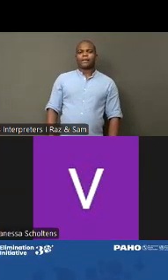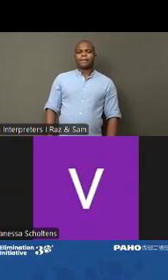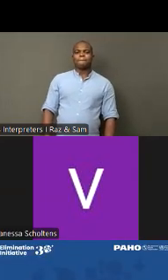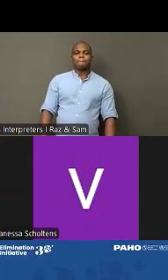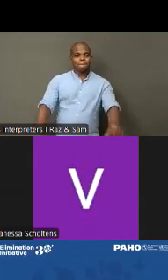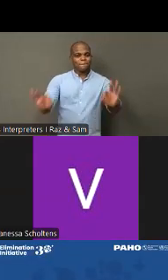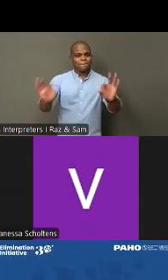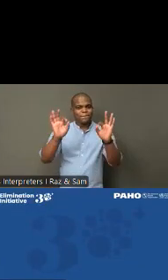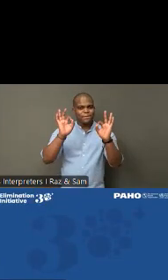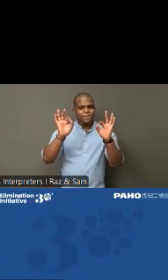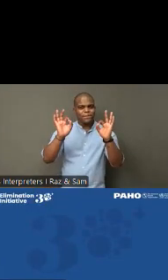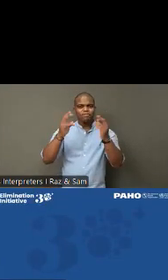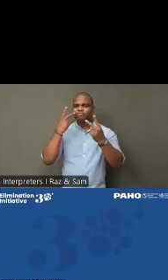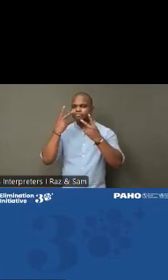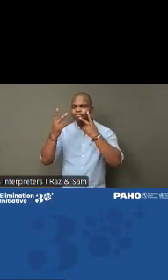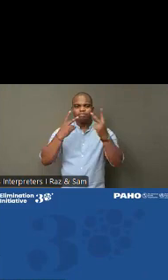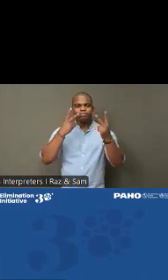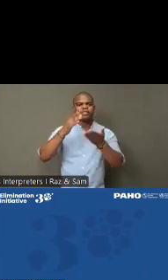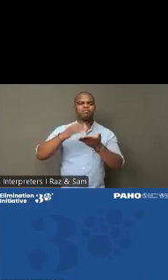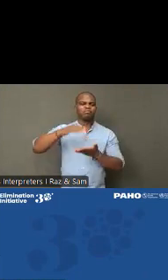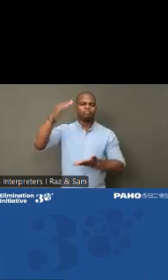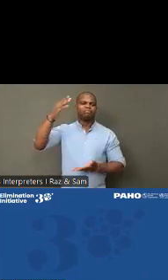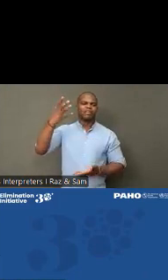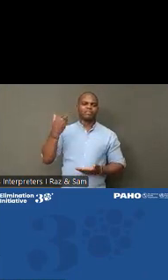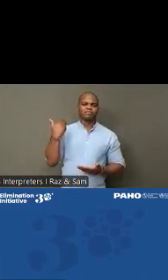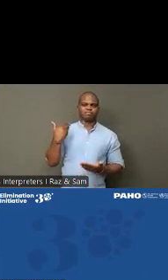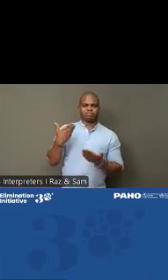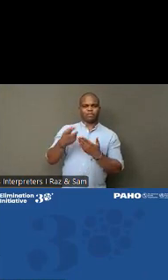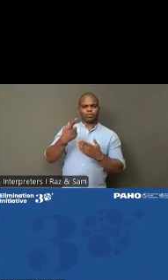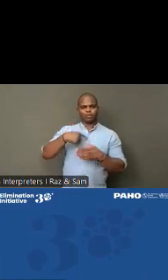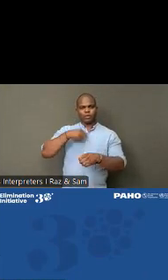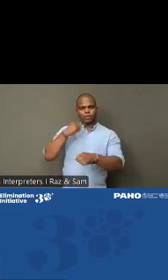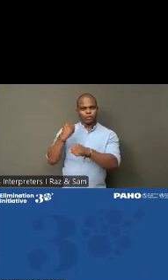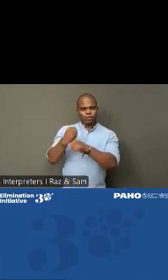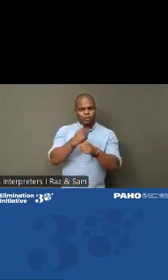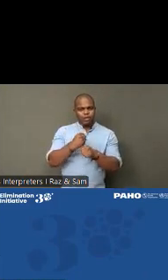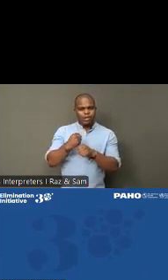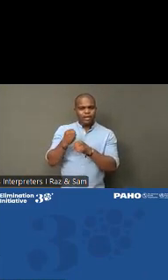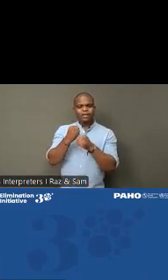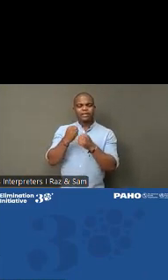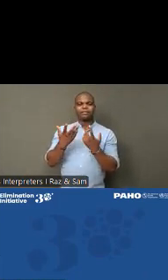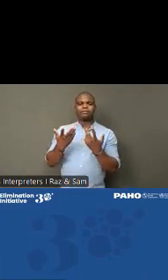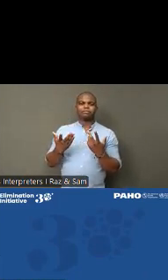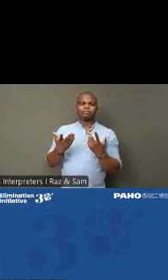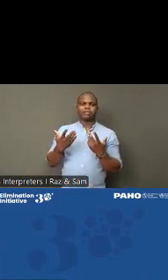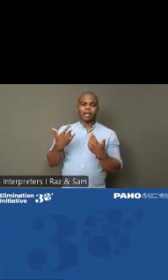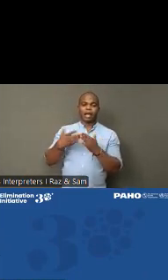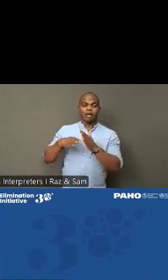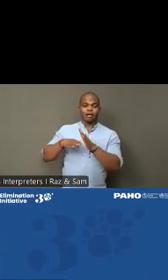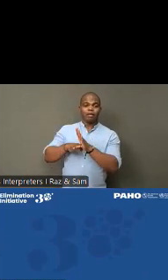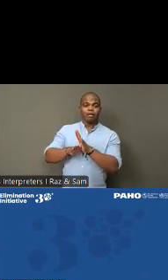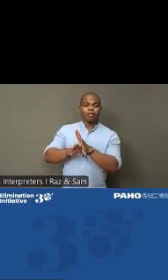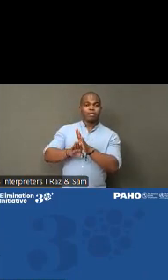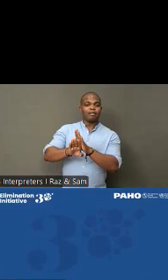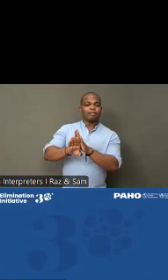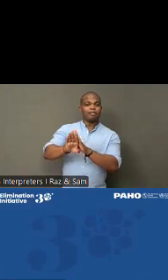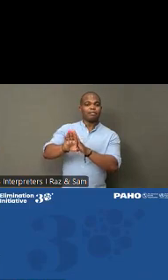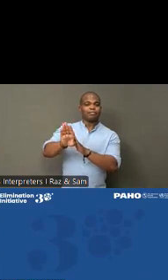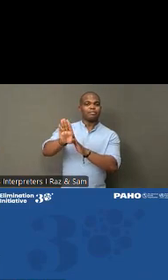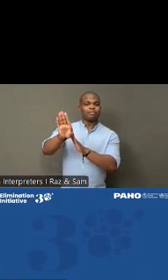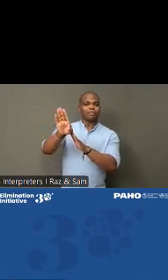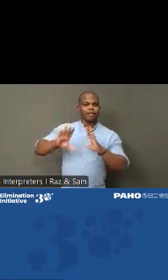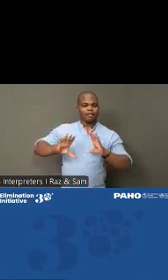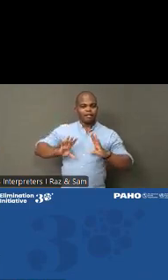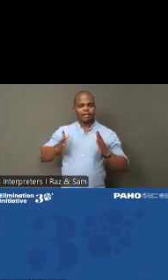Há tanto para ver aqui, tanto trabalho que já foi feito, criar momento para criar mais do que